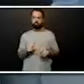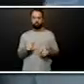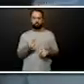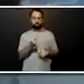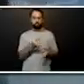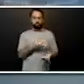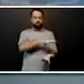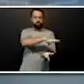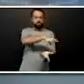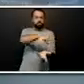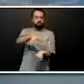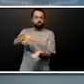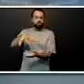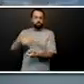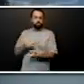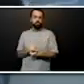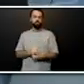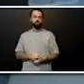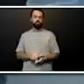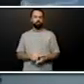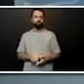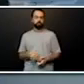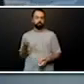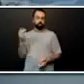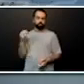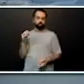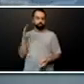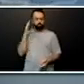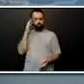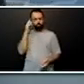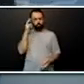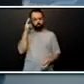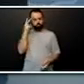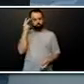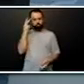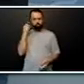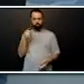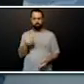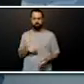Lembra, na última aula, eu comentei